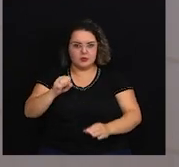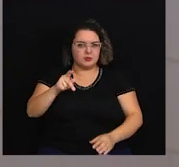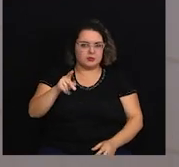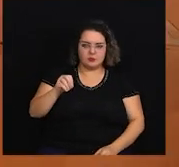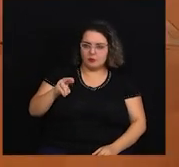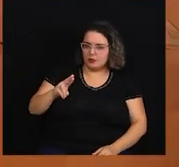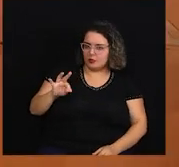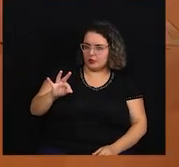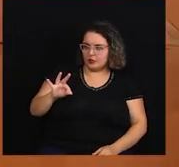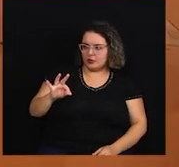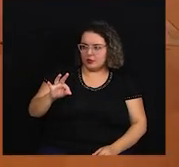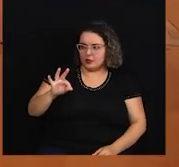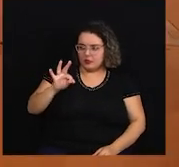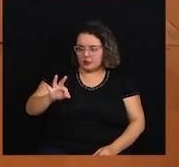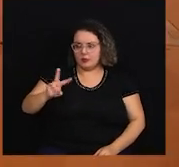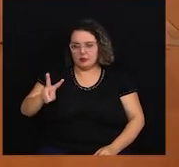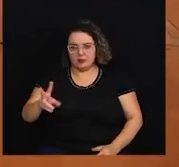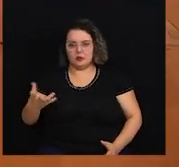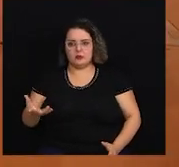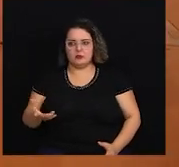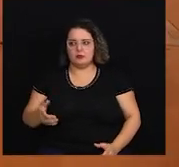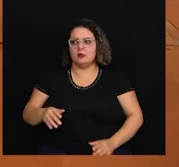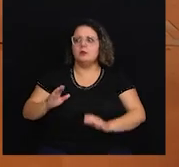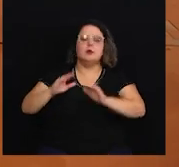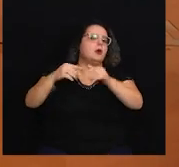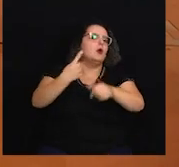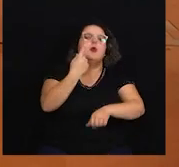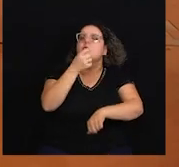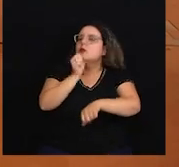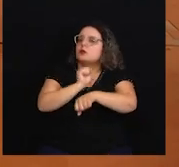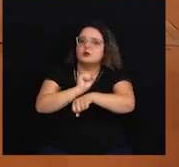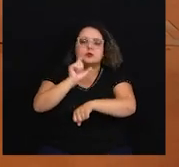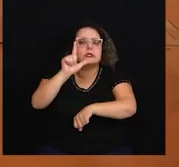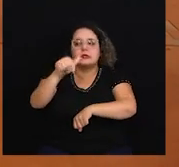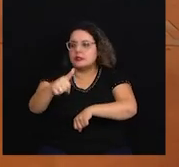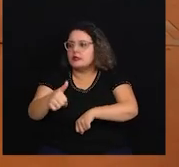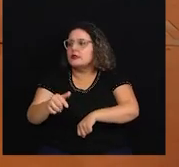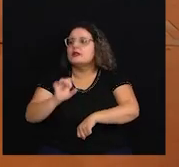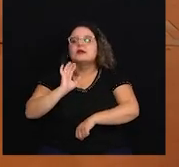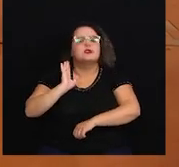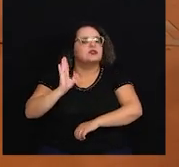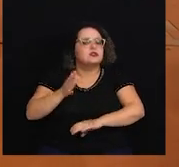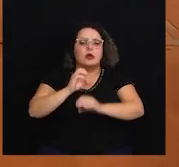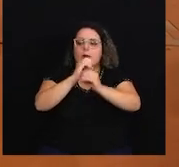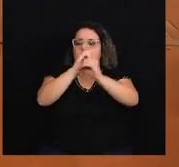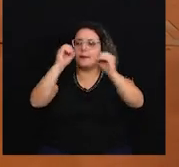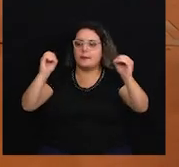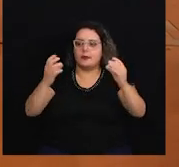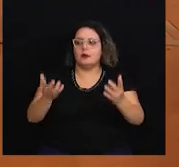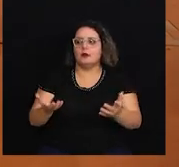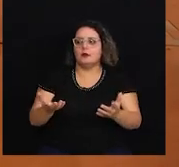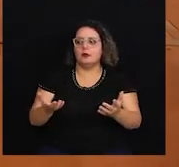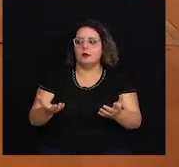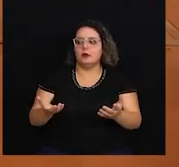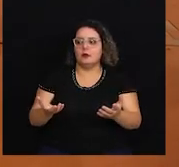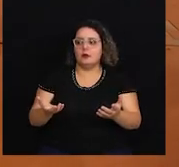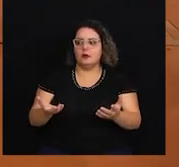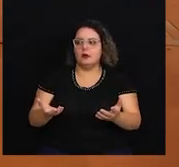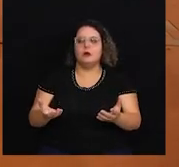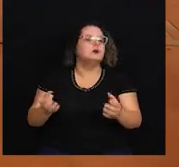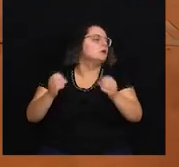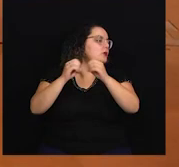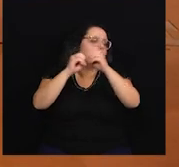de passar o lance e realmente a cedo um segundo e pouco de vários que ele retrata consideradas não não real durante